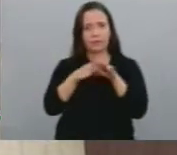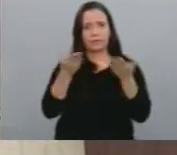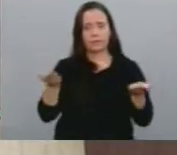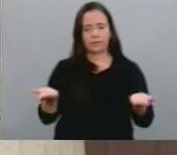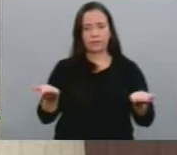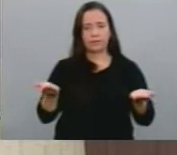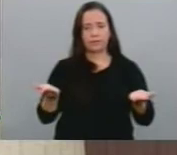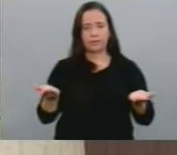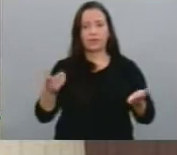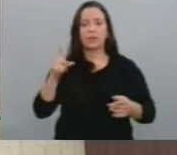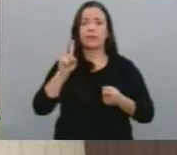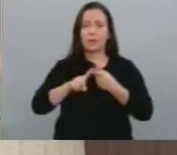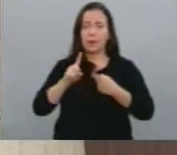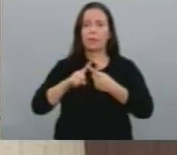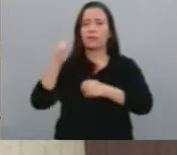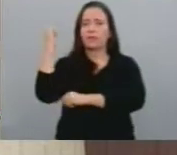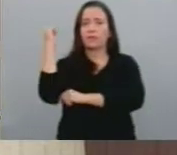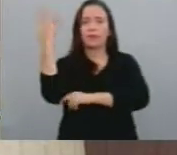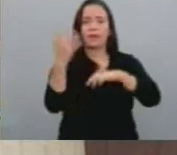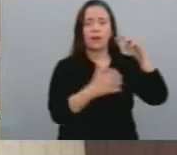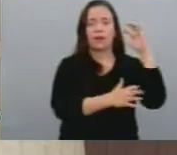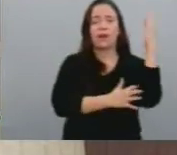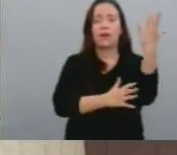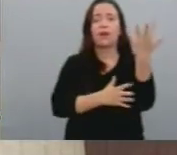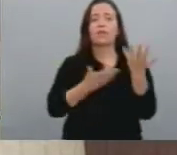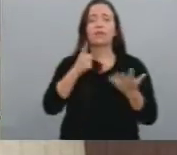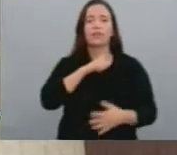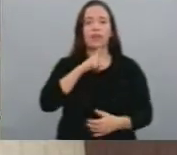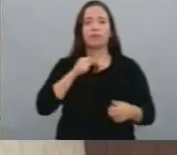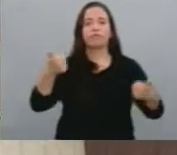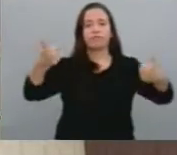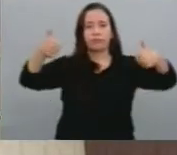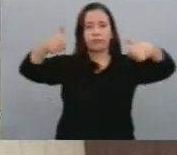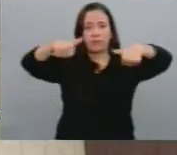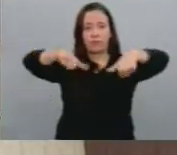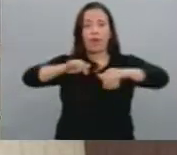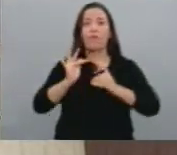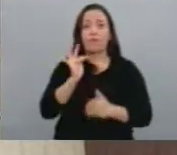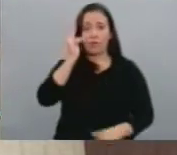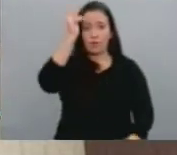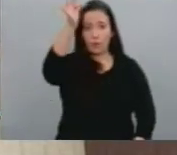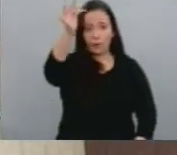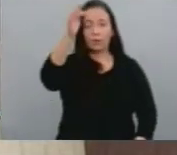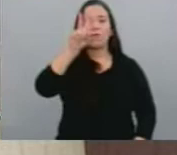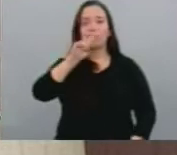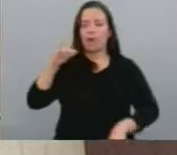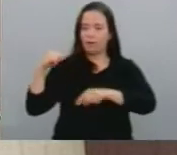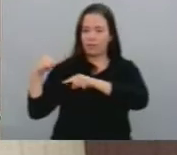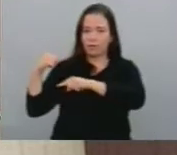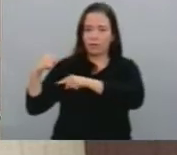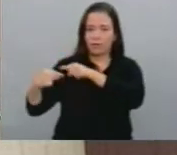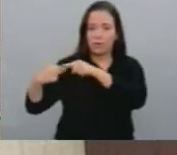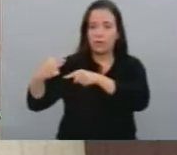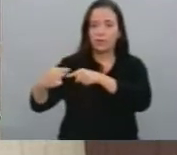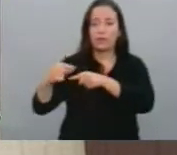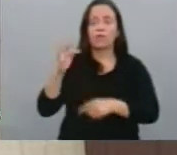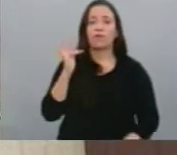é ambientalmente insustentável, porque as futuras gerações, que vão ter menos água, vão olhar para trás e dizer: